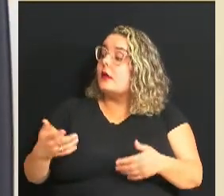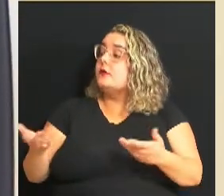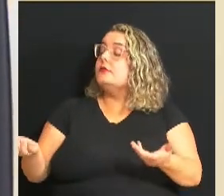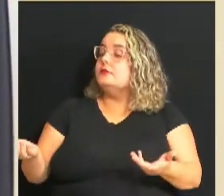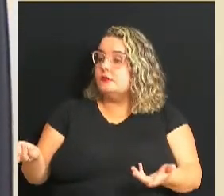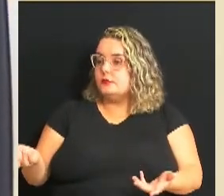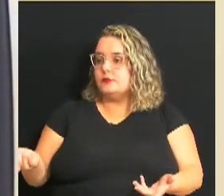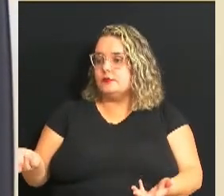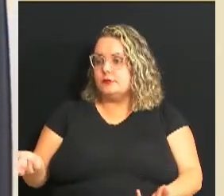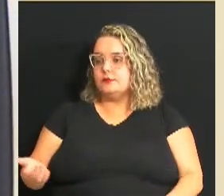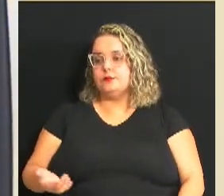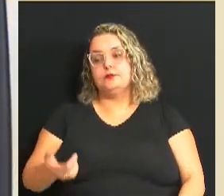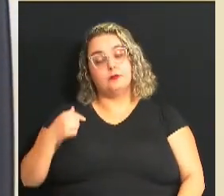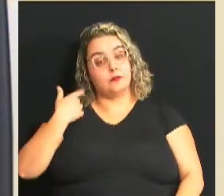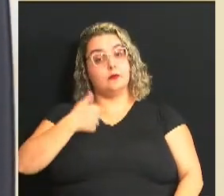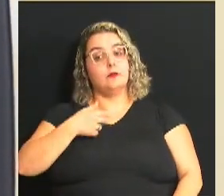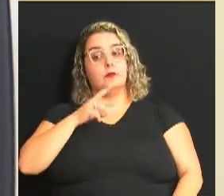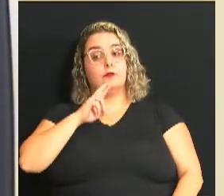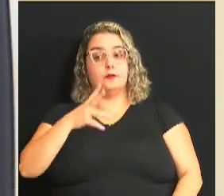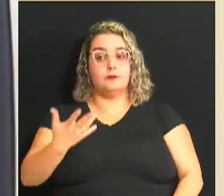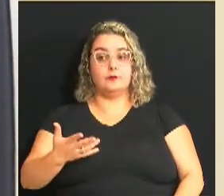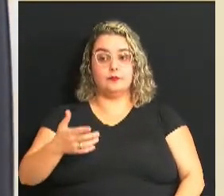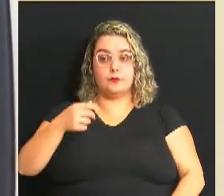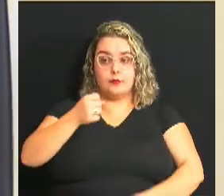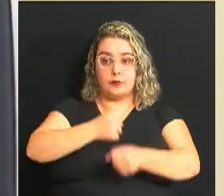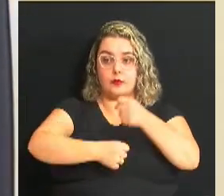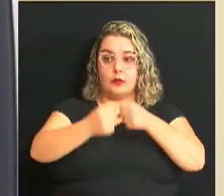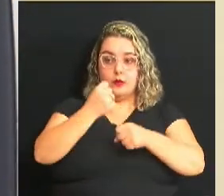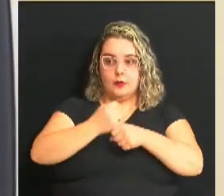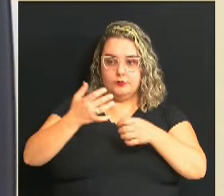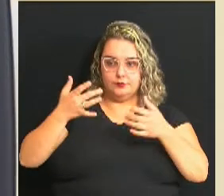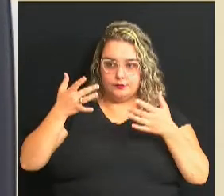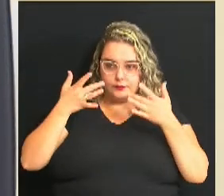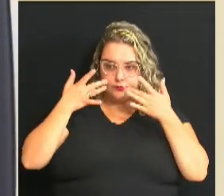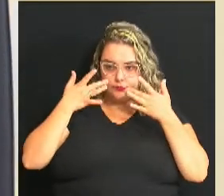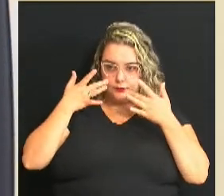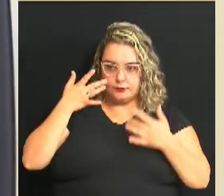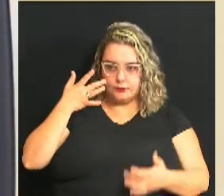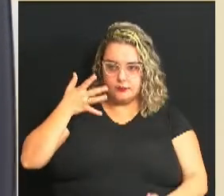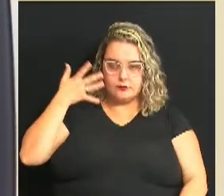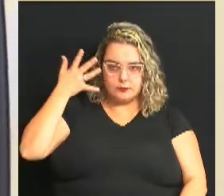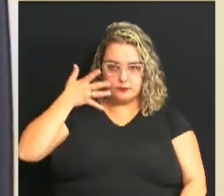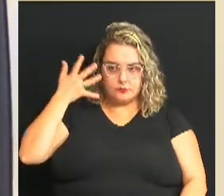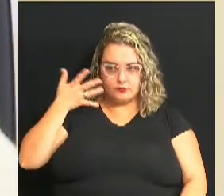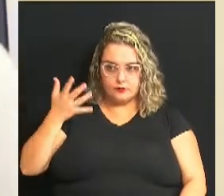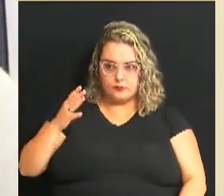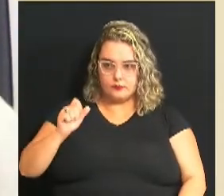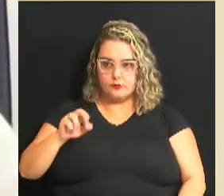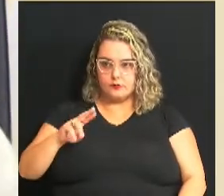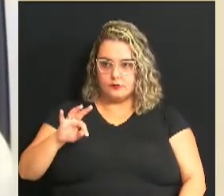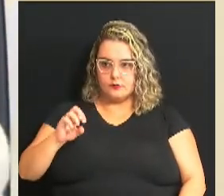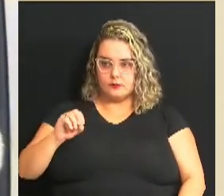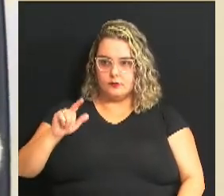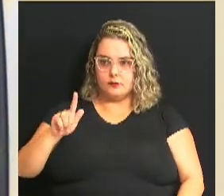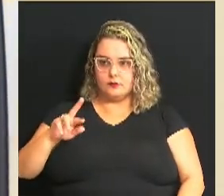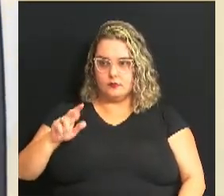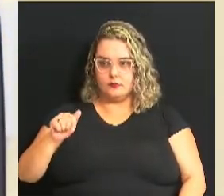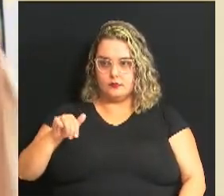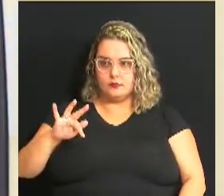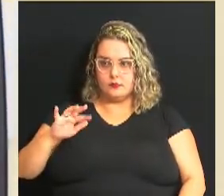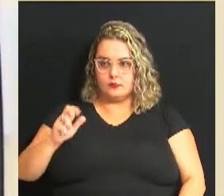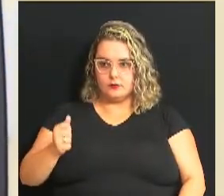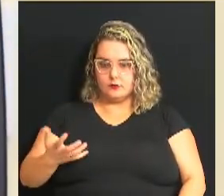ano passado, foi feito um seminário que a gente chama Cartografia Cultural, que é justamente como é que a gente faz entender